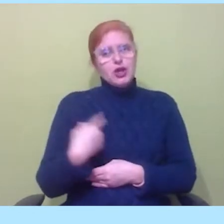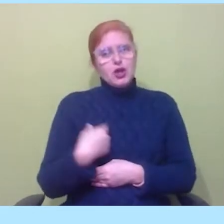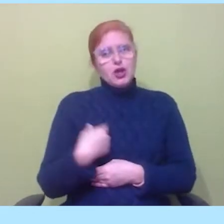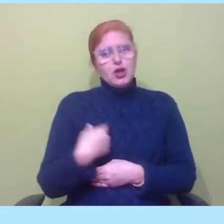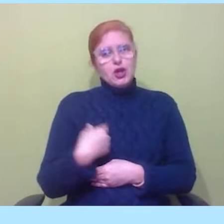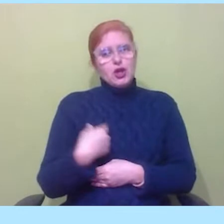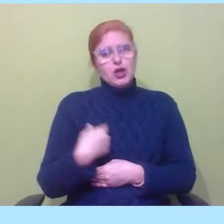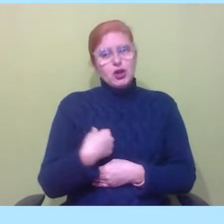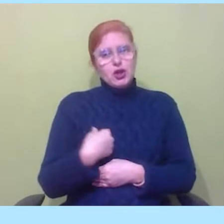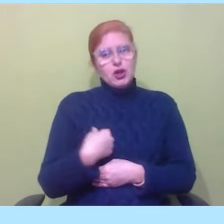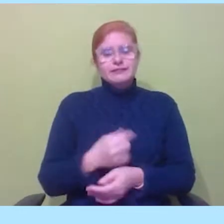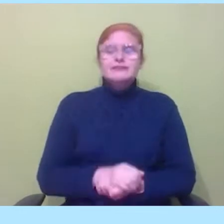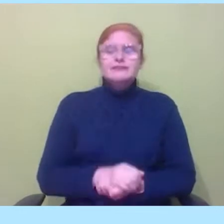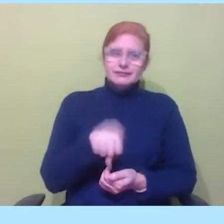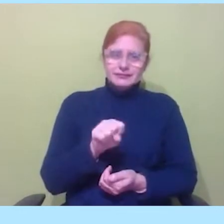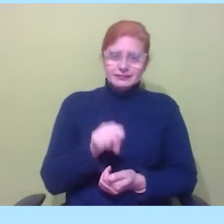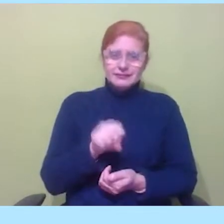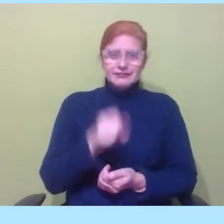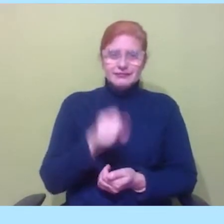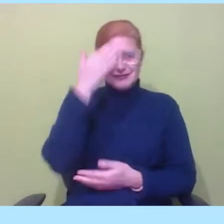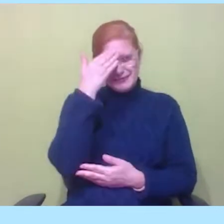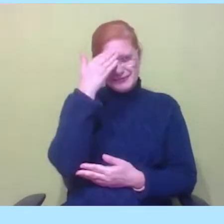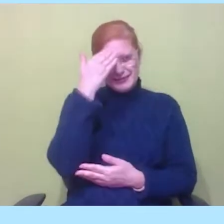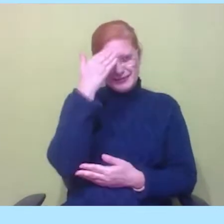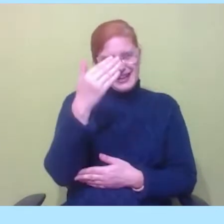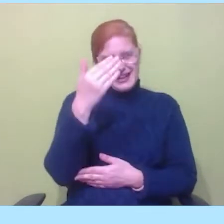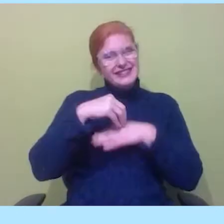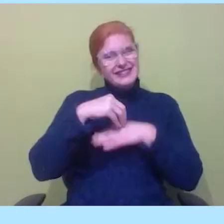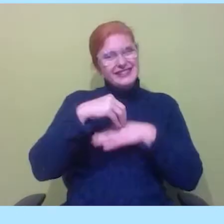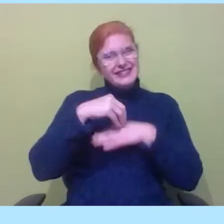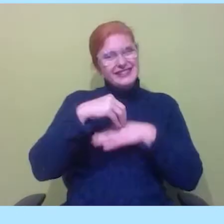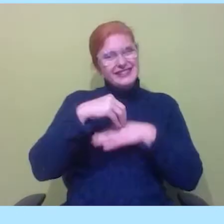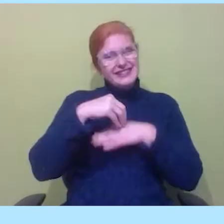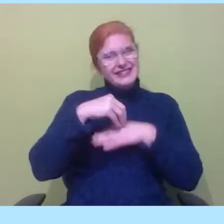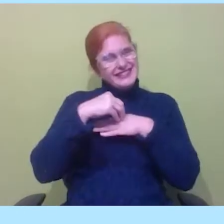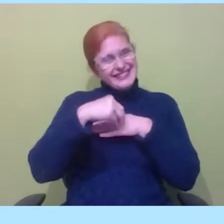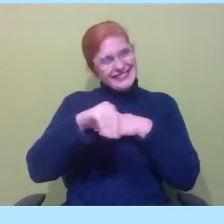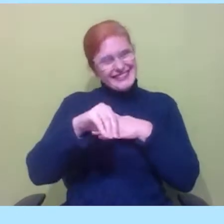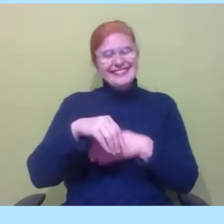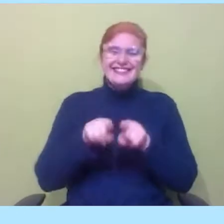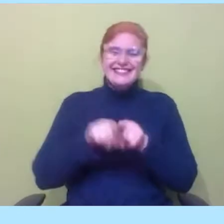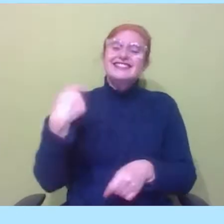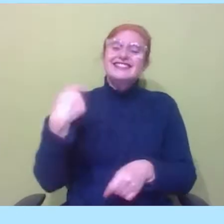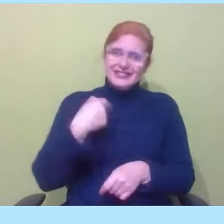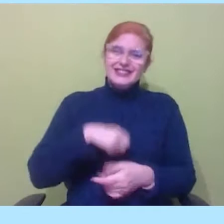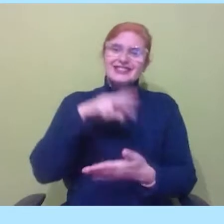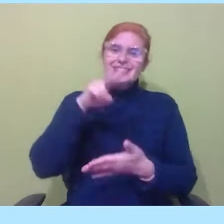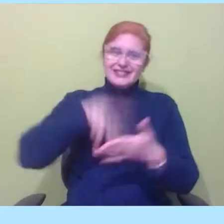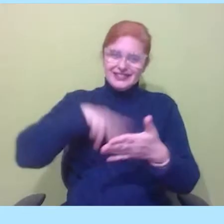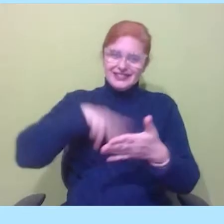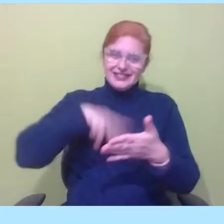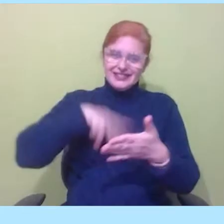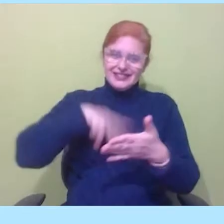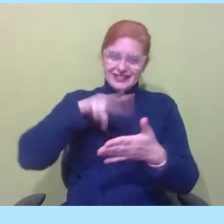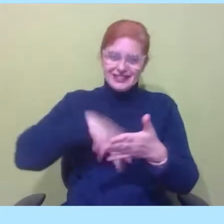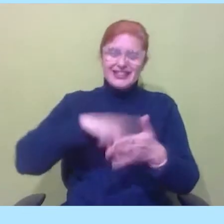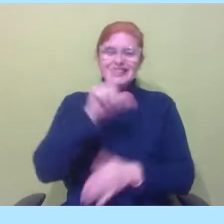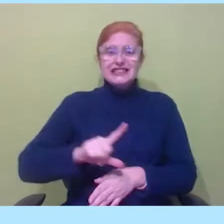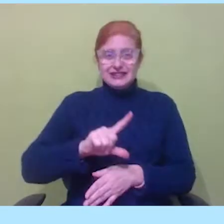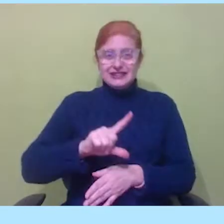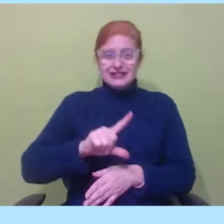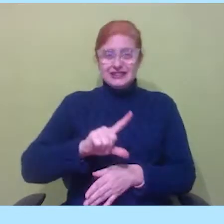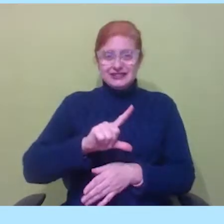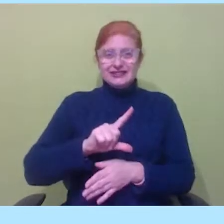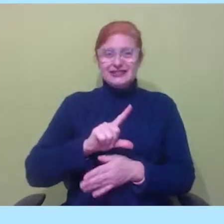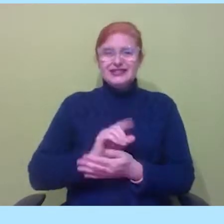Sim, muito obrigada pela indicação, eu mesmo preciso ler essa literatura. E é isso, né, a